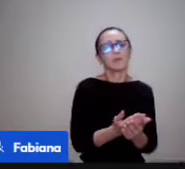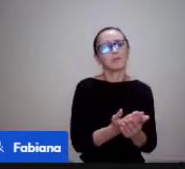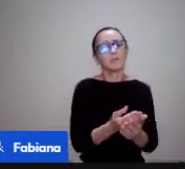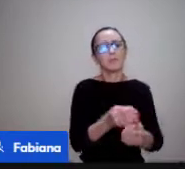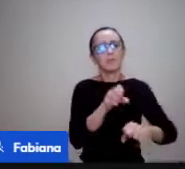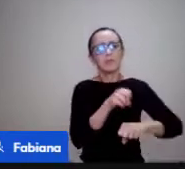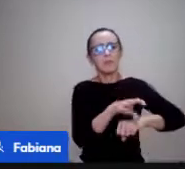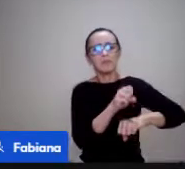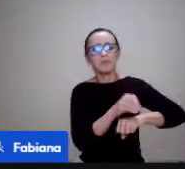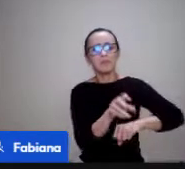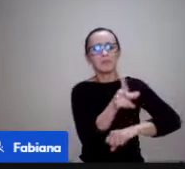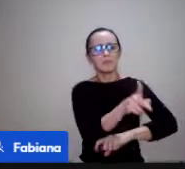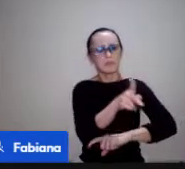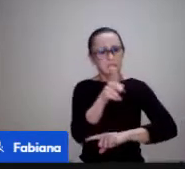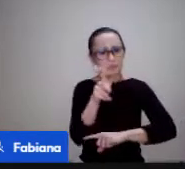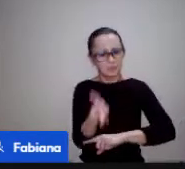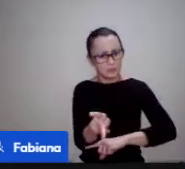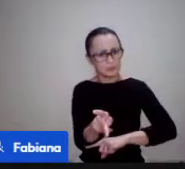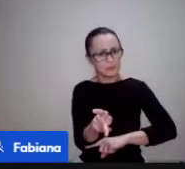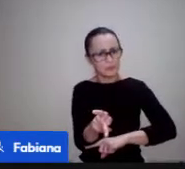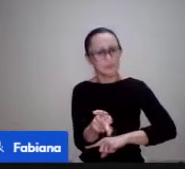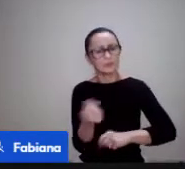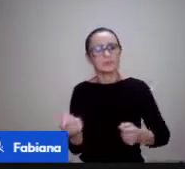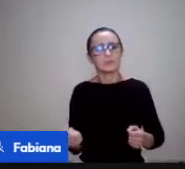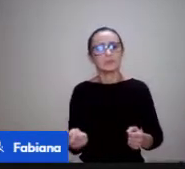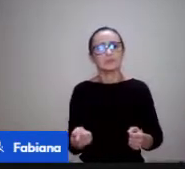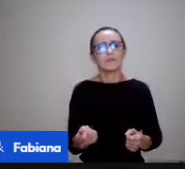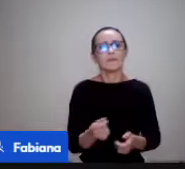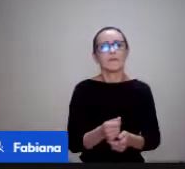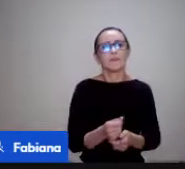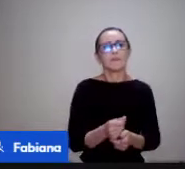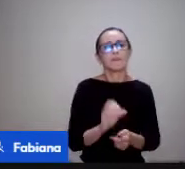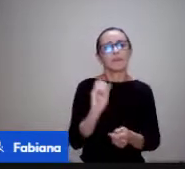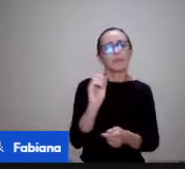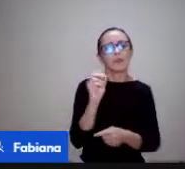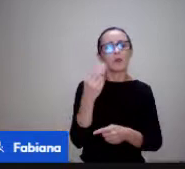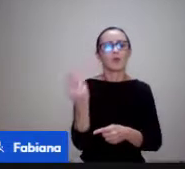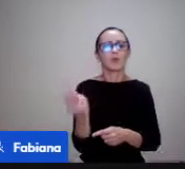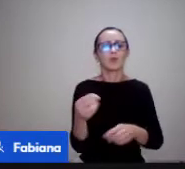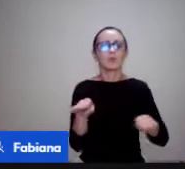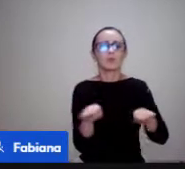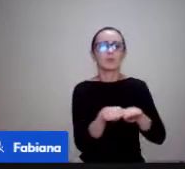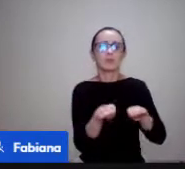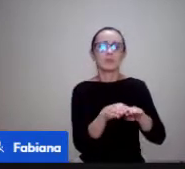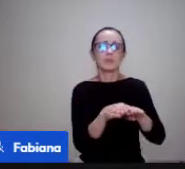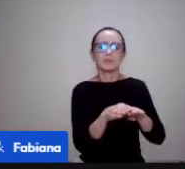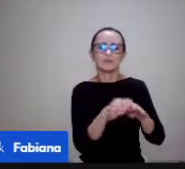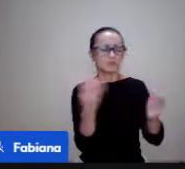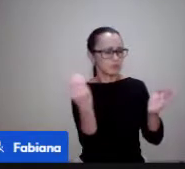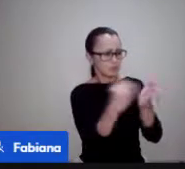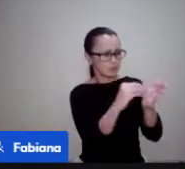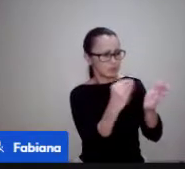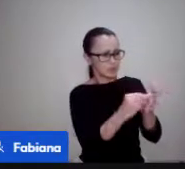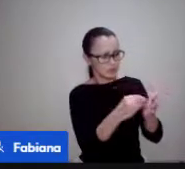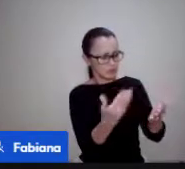pela professora, assim trazido na citação, ou então está nos livros.